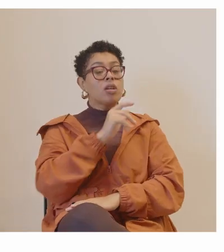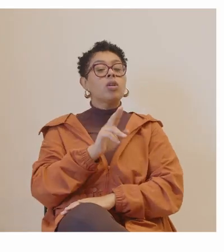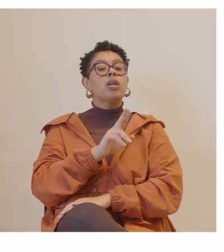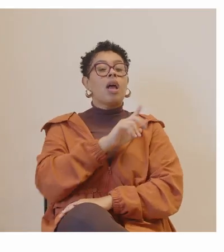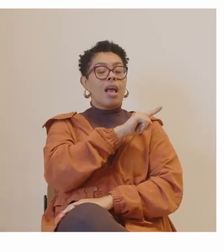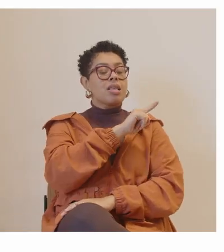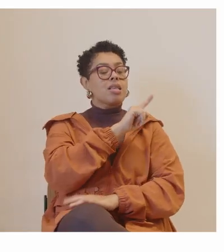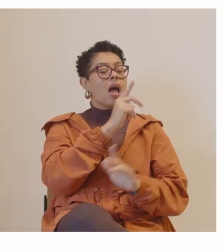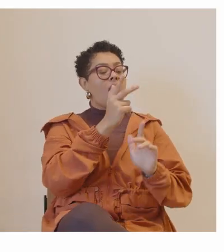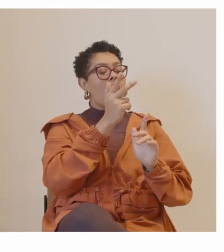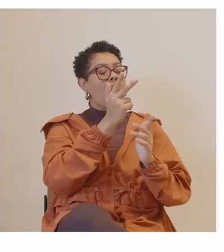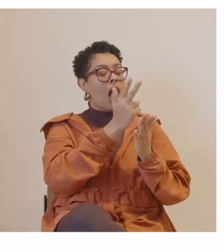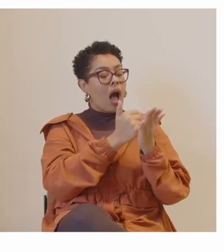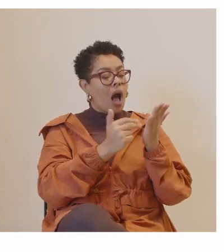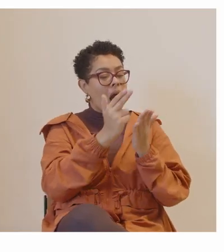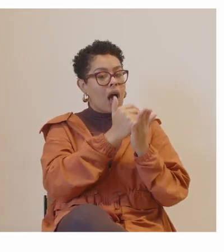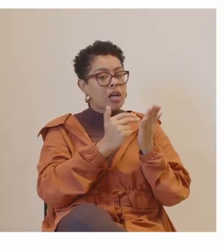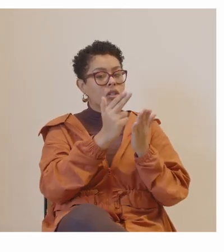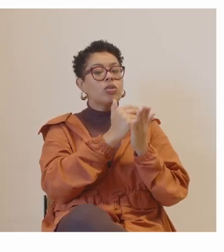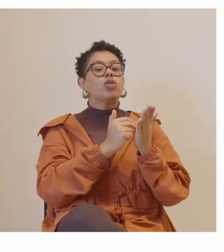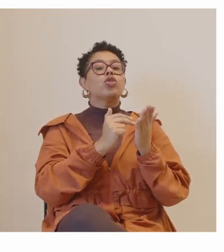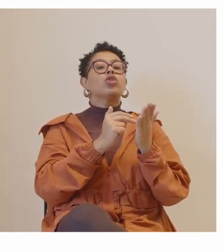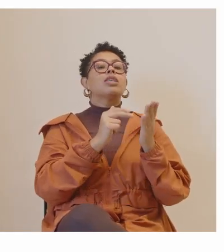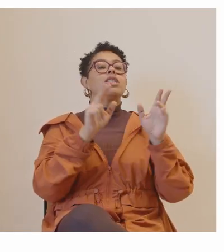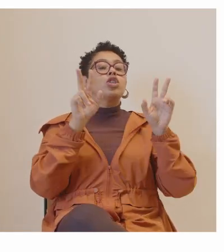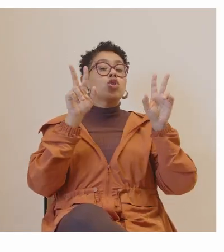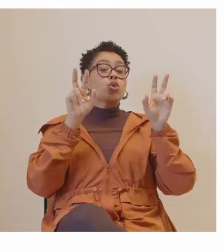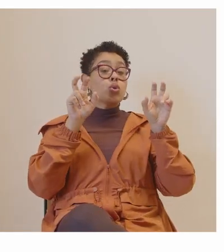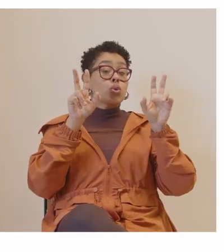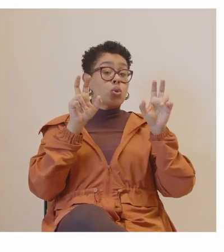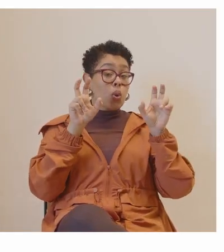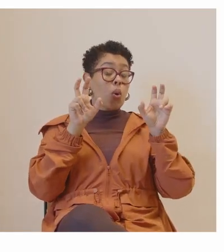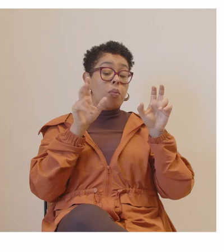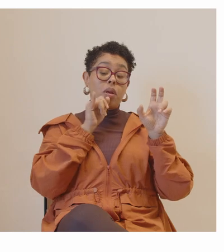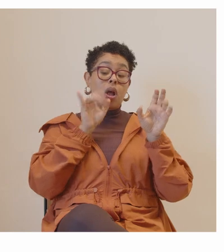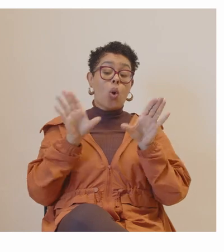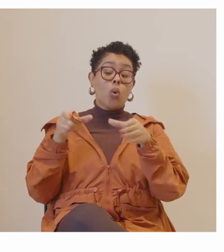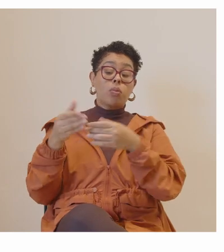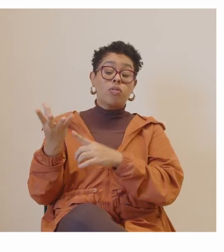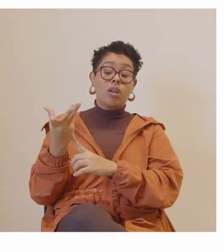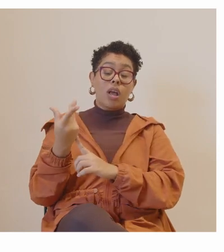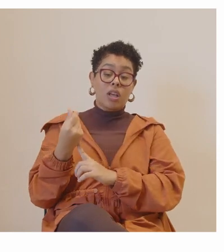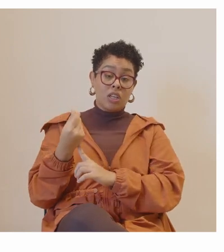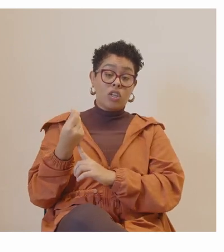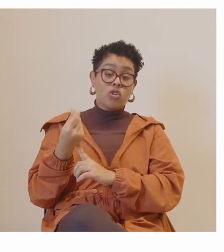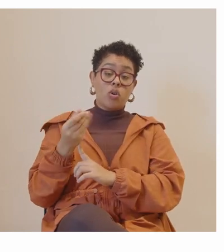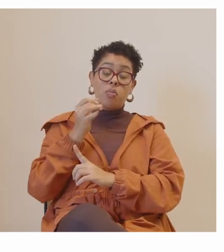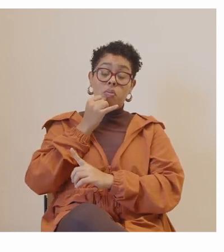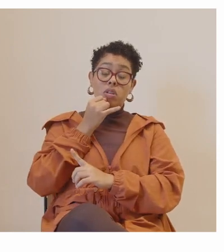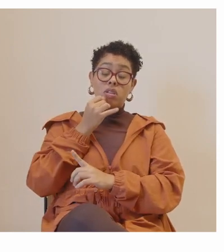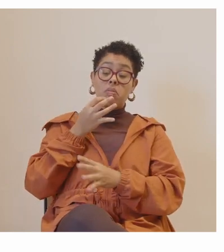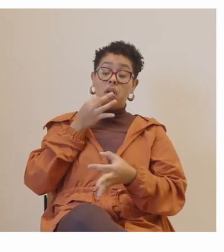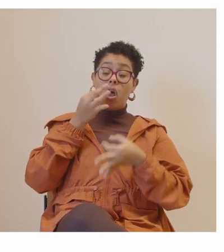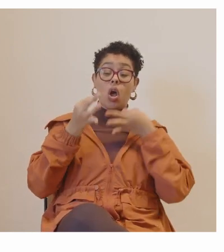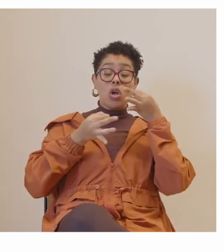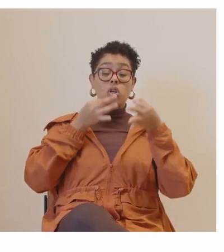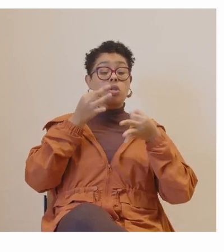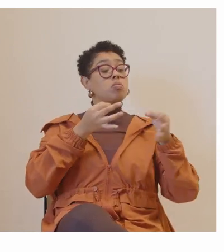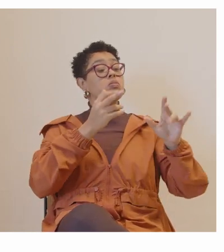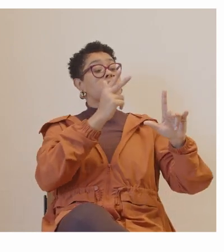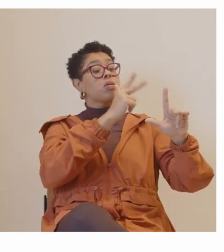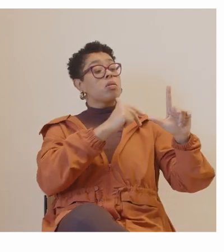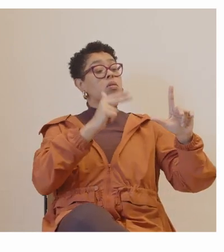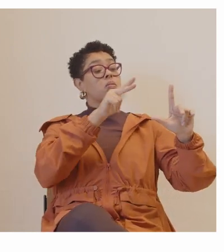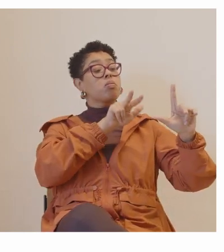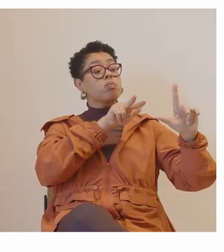nome, né, esse nome pejorativo ao grupo, mas, na verdade, os críticos, quando olham para essa pintura e olham para as